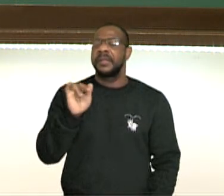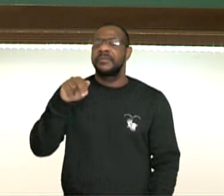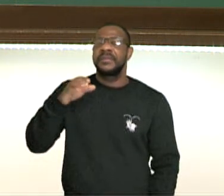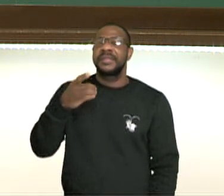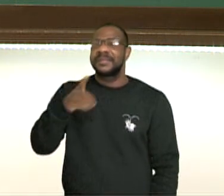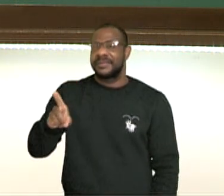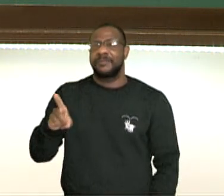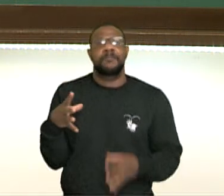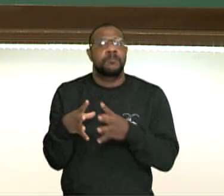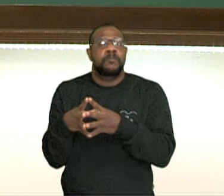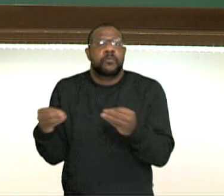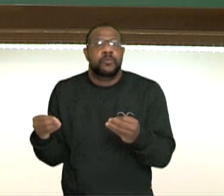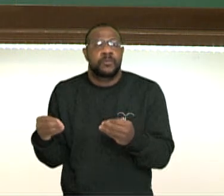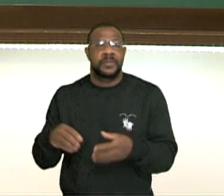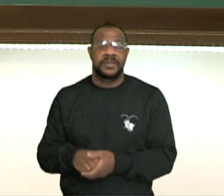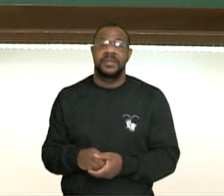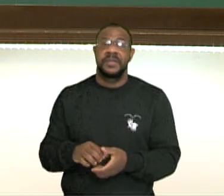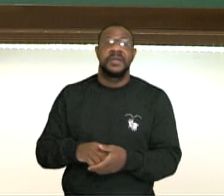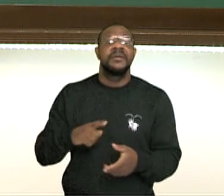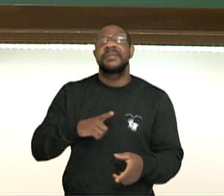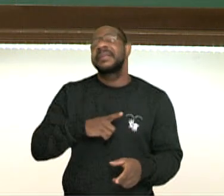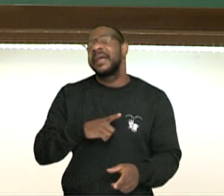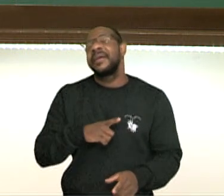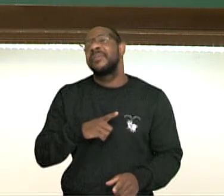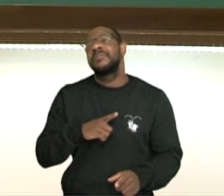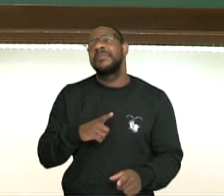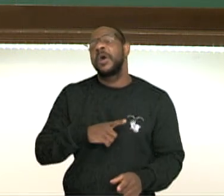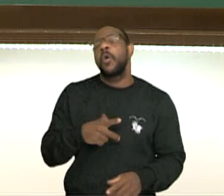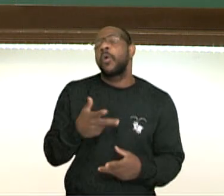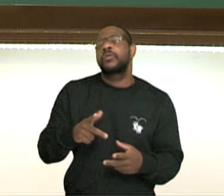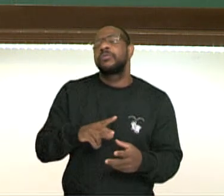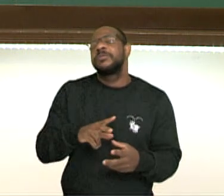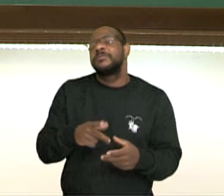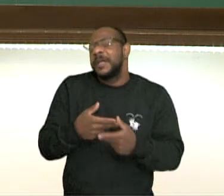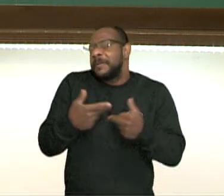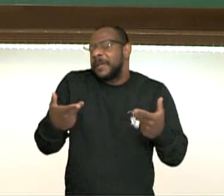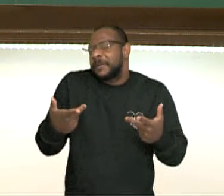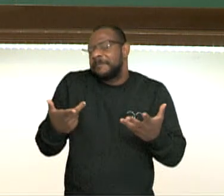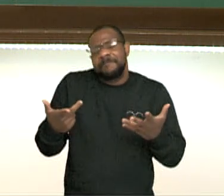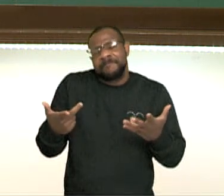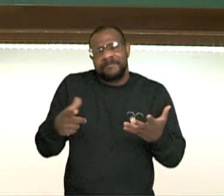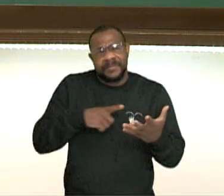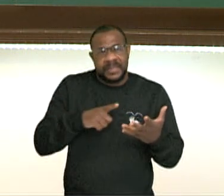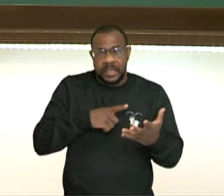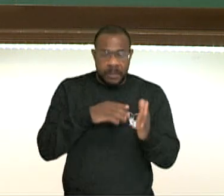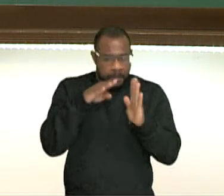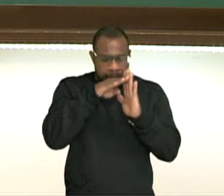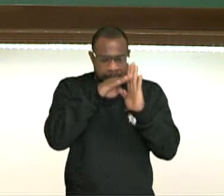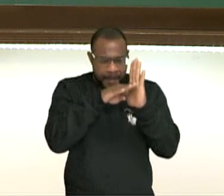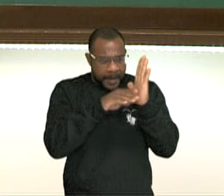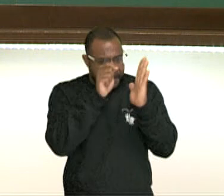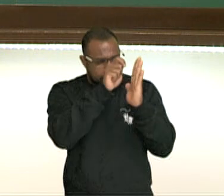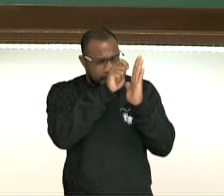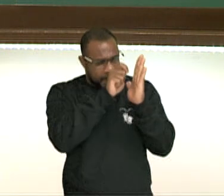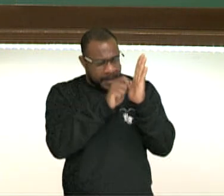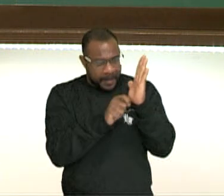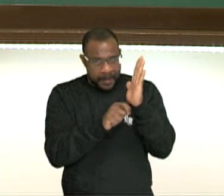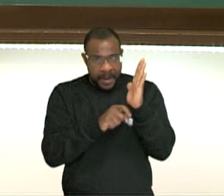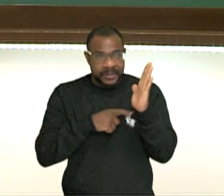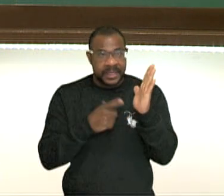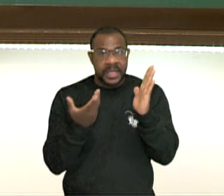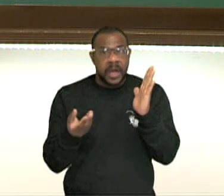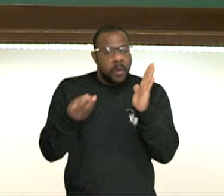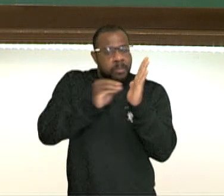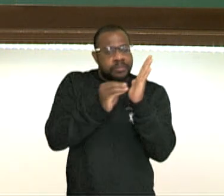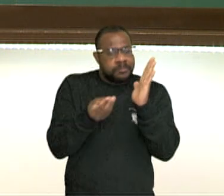ali somando um outro elemento a uma lista. Eu tenho uma lista e soma-se a ele